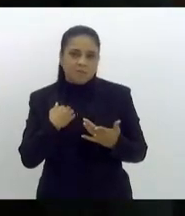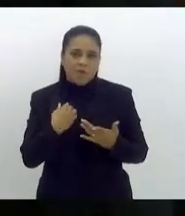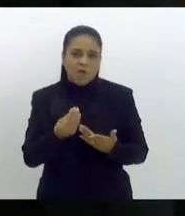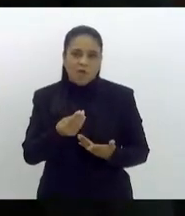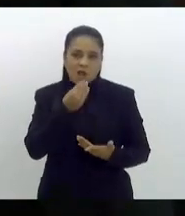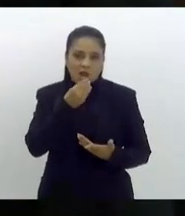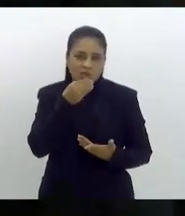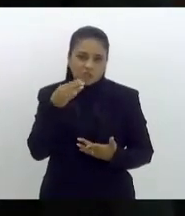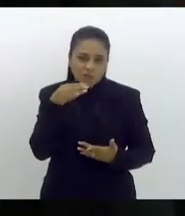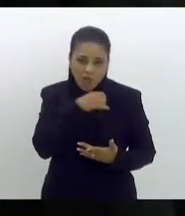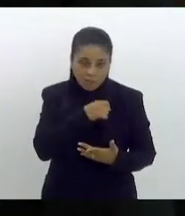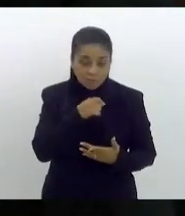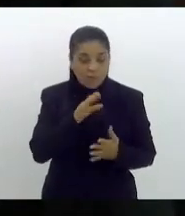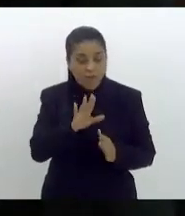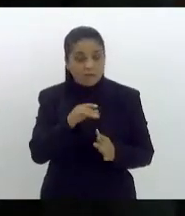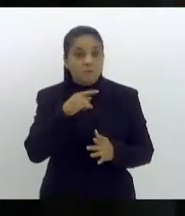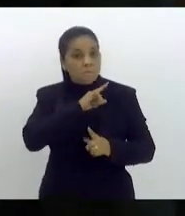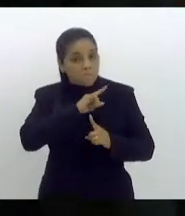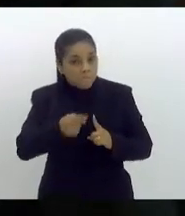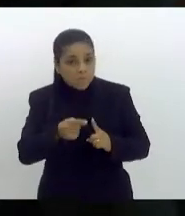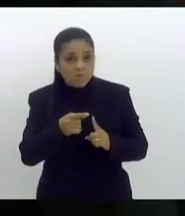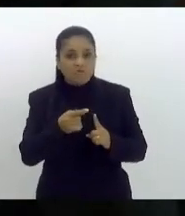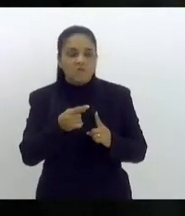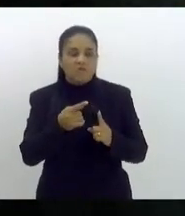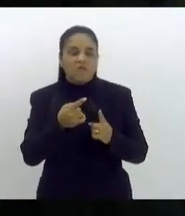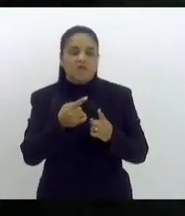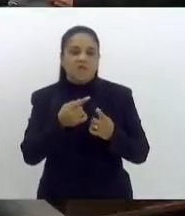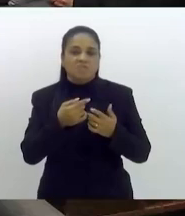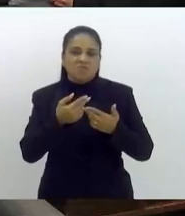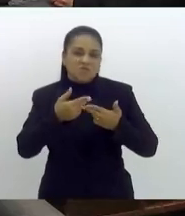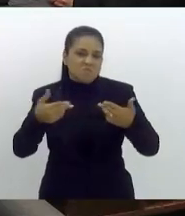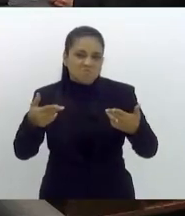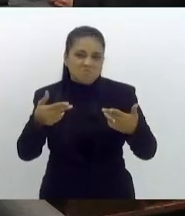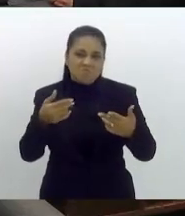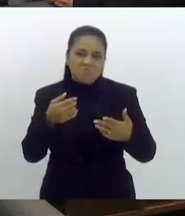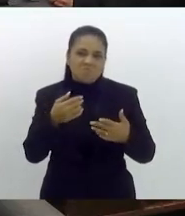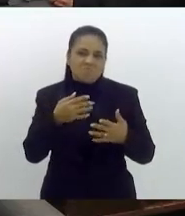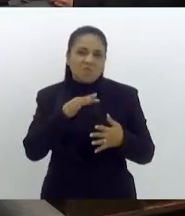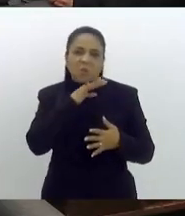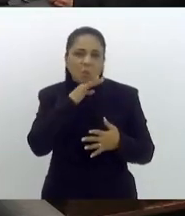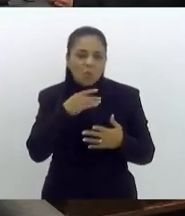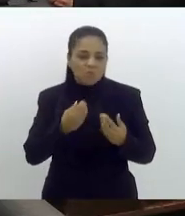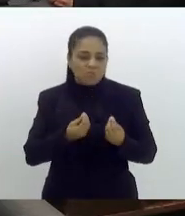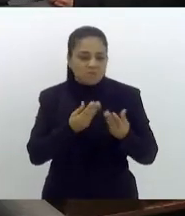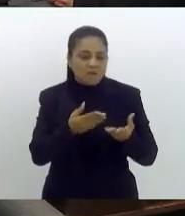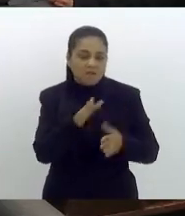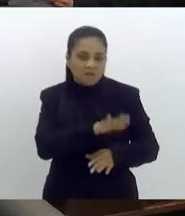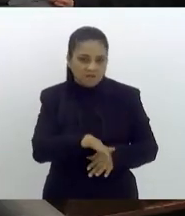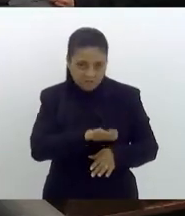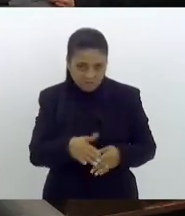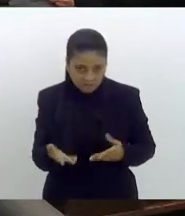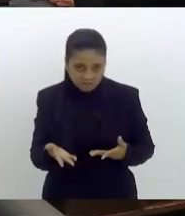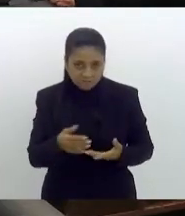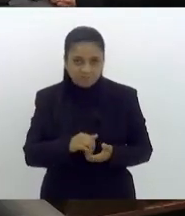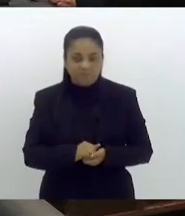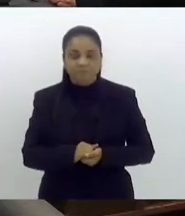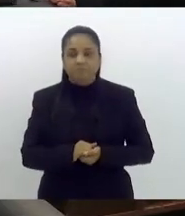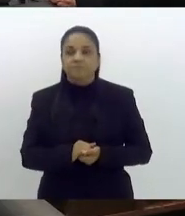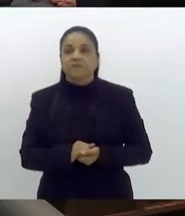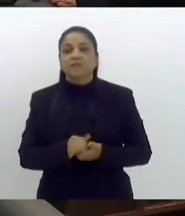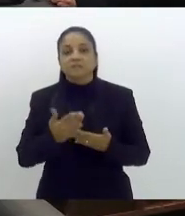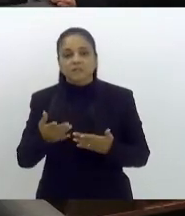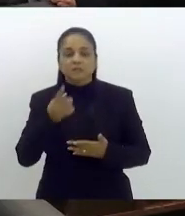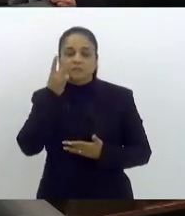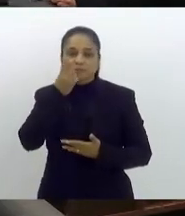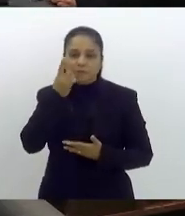porcaria sendo oferecida para as nossas crianças nas escolas para encaminhar o deputado Flávio será que queria ser